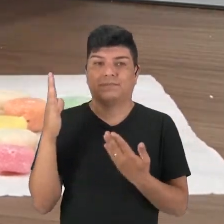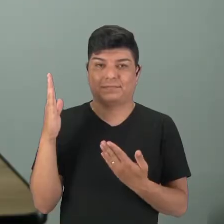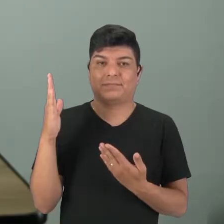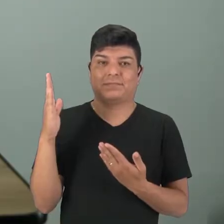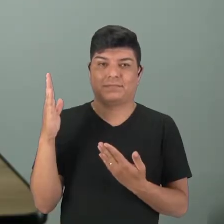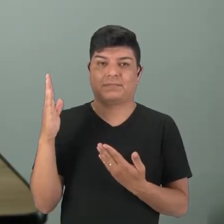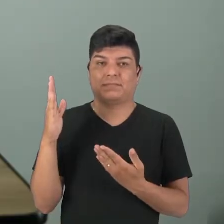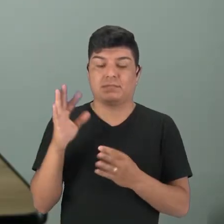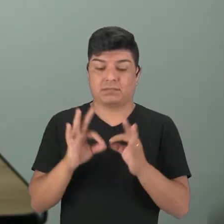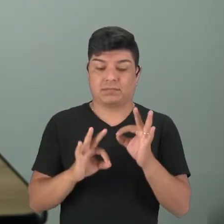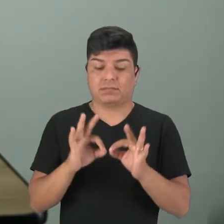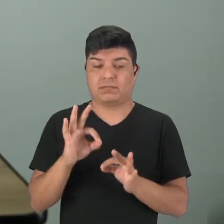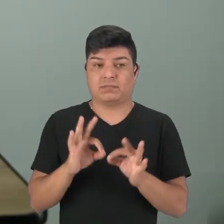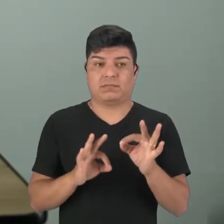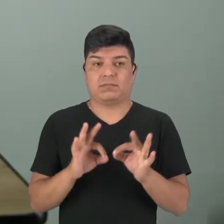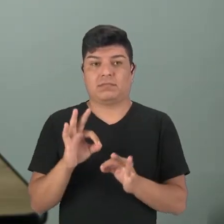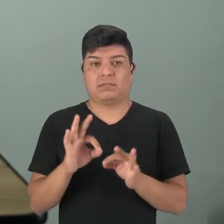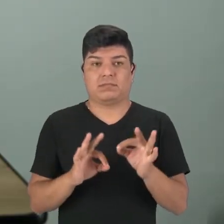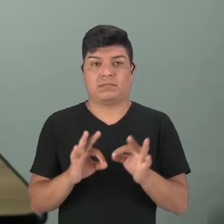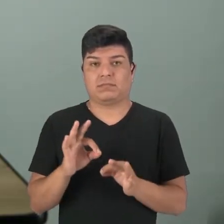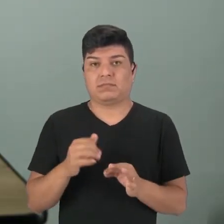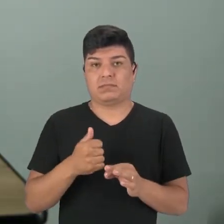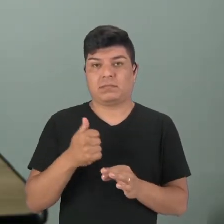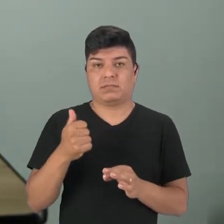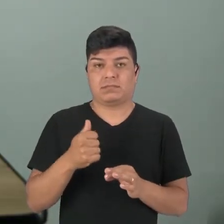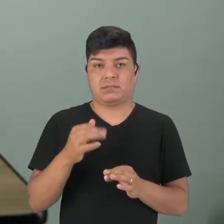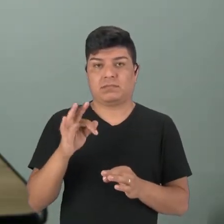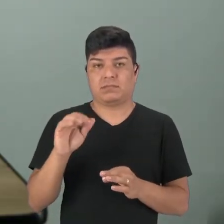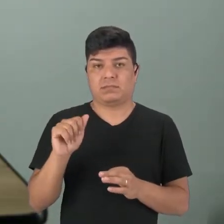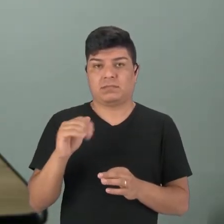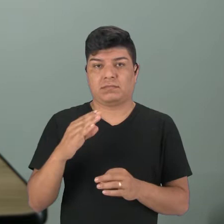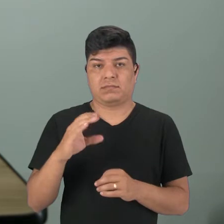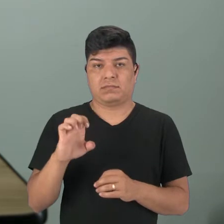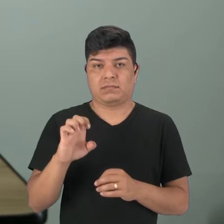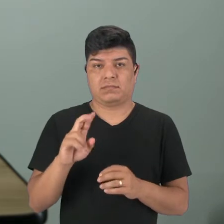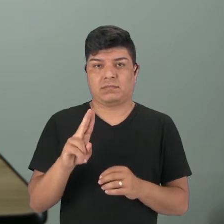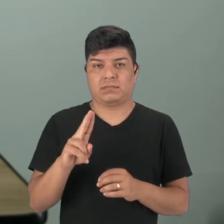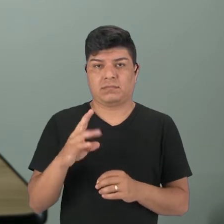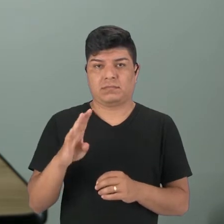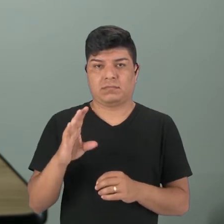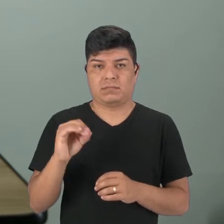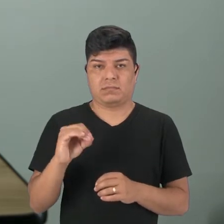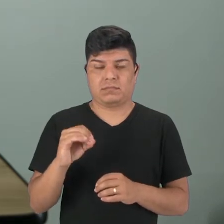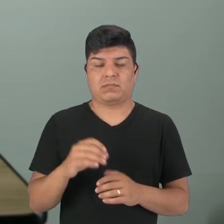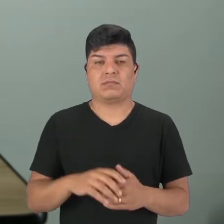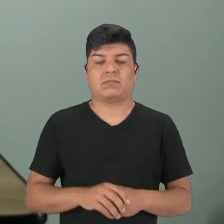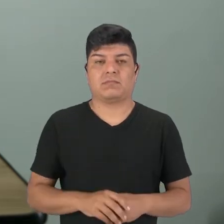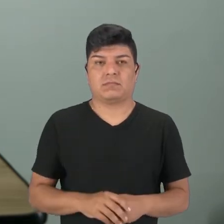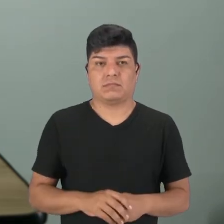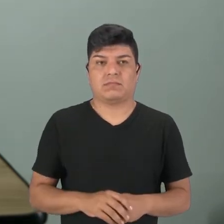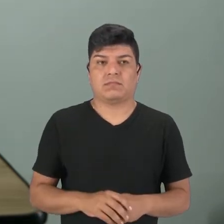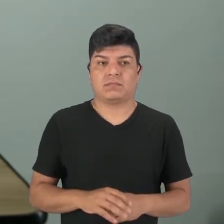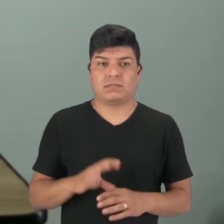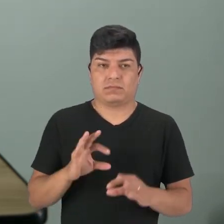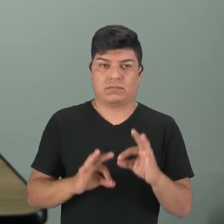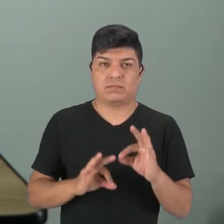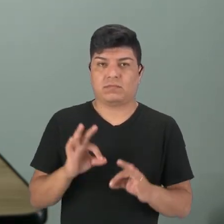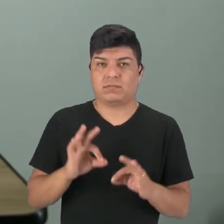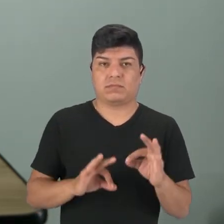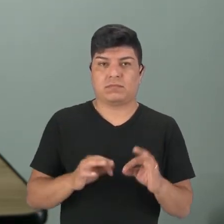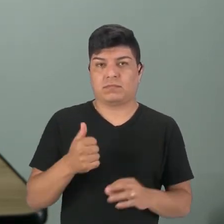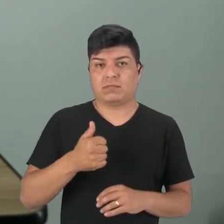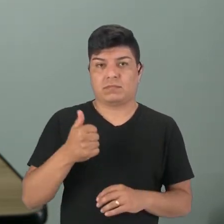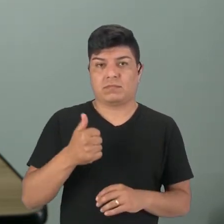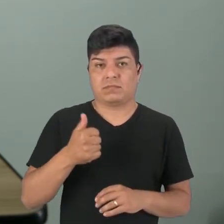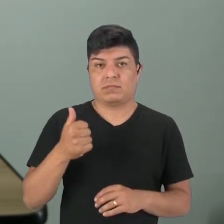Então, nós vamos montar aqui a primeira face desse cubo. Vamos montar aqui a